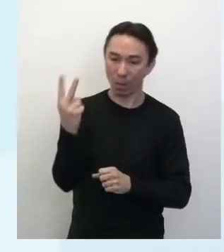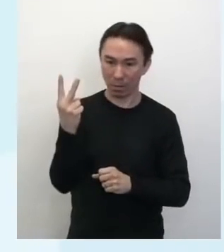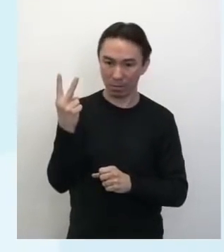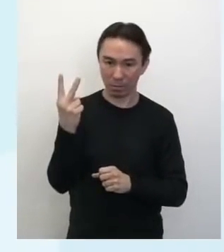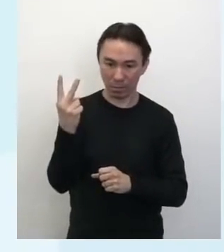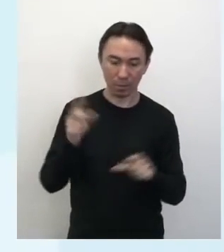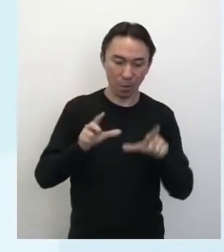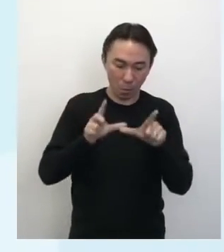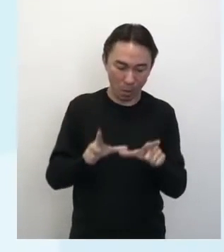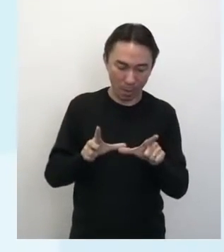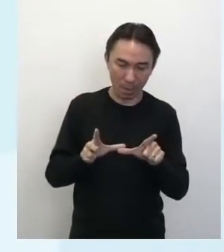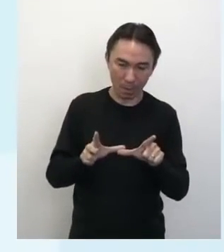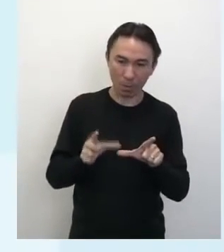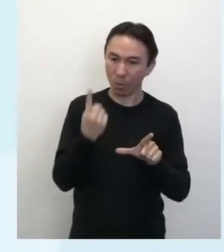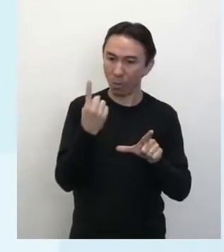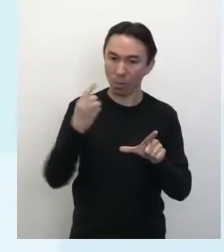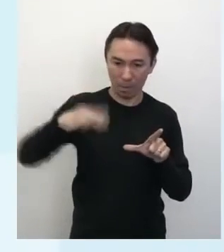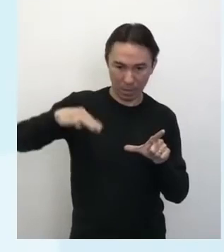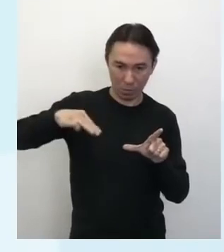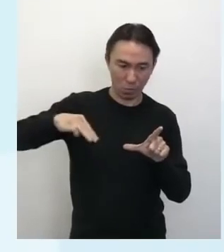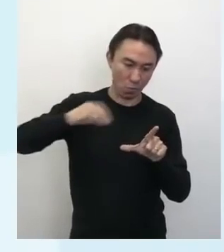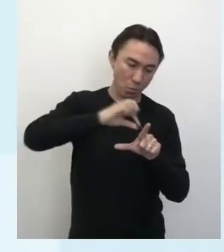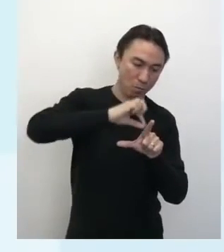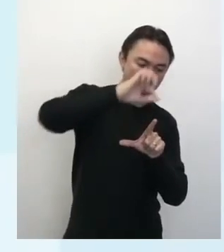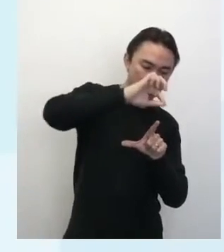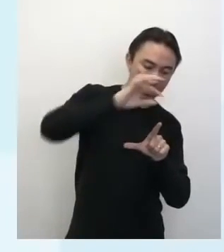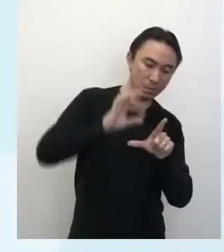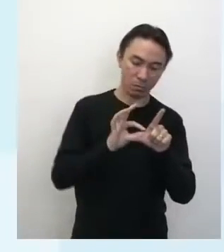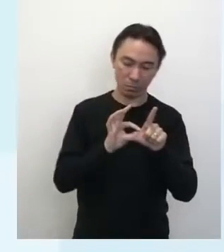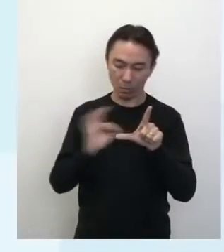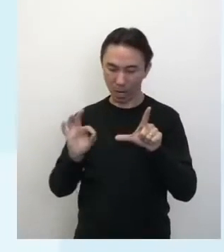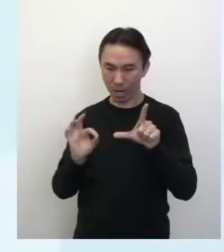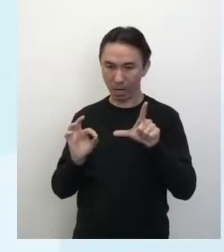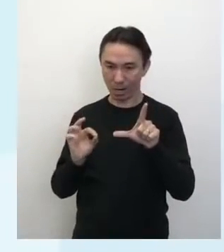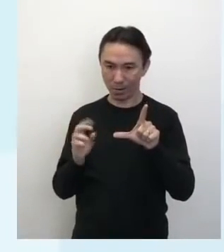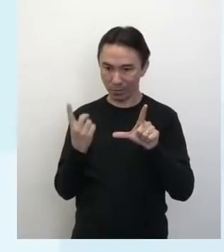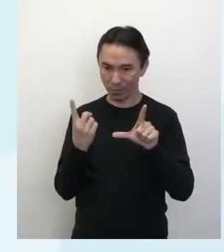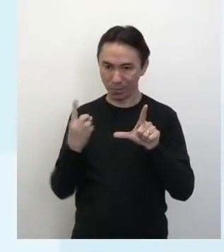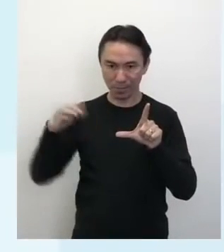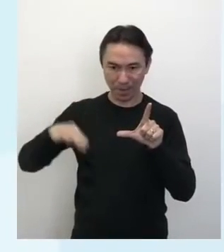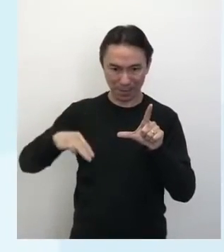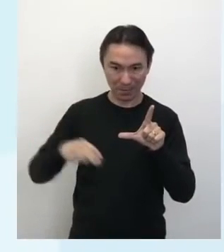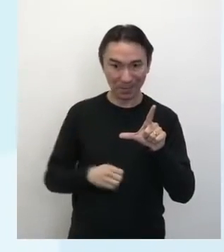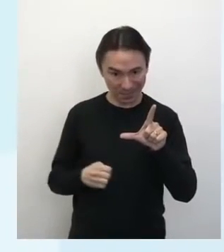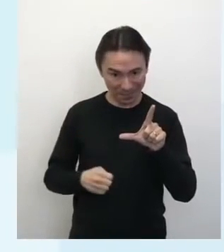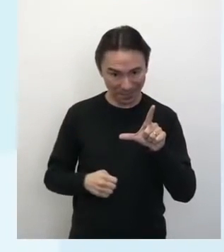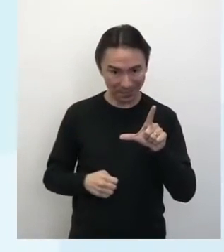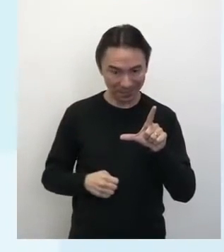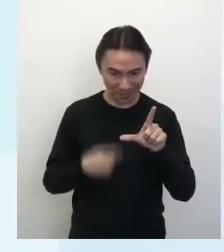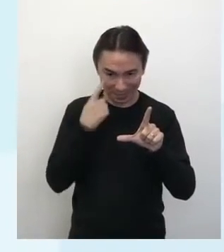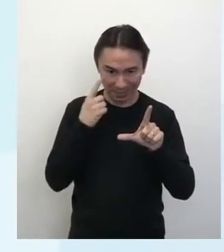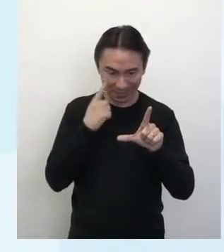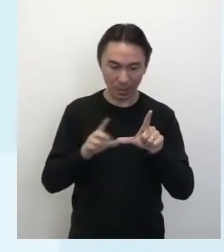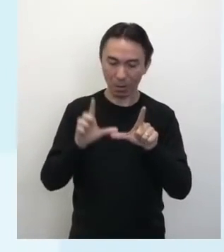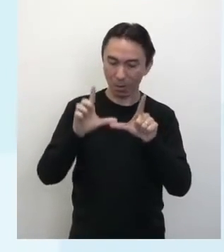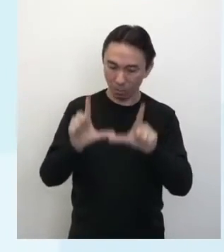Jonas? Isso mesmo. Muito bem. E aí, nós temos também, ó, lembrando que 1 metro quadrado é um quadrado de 1 metro